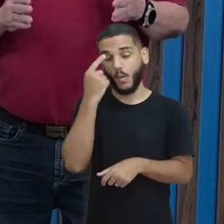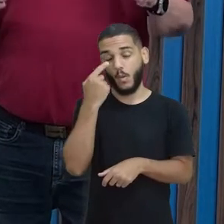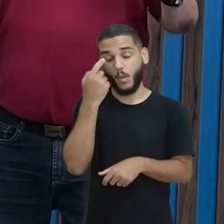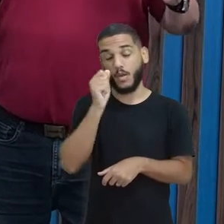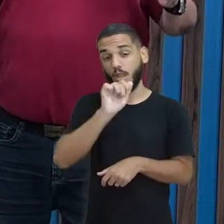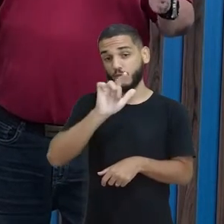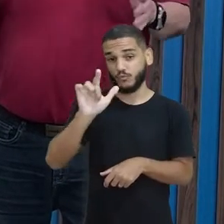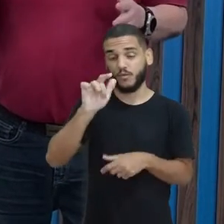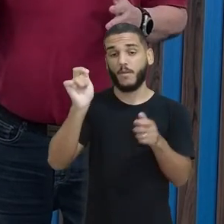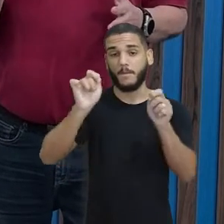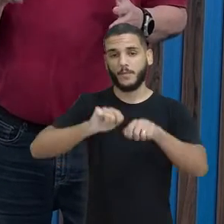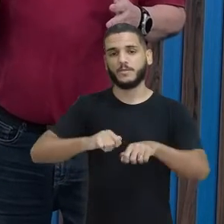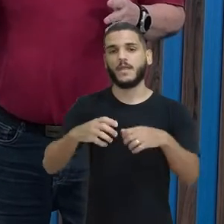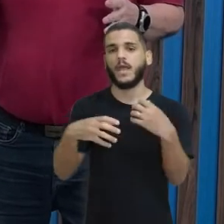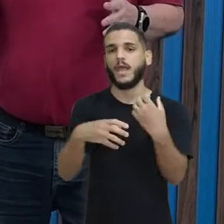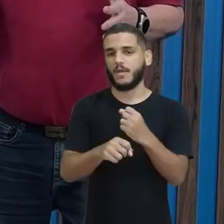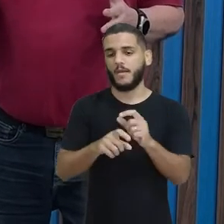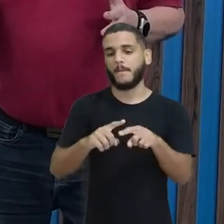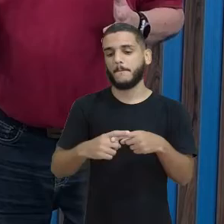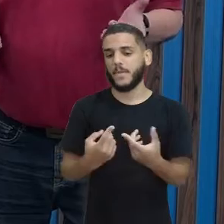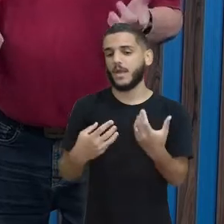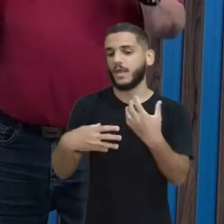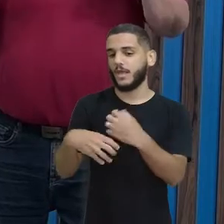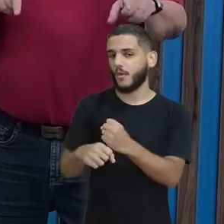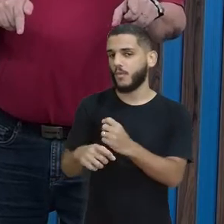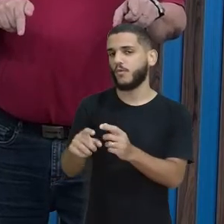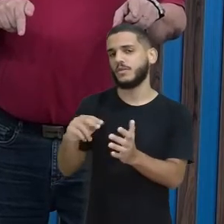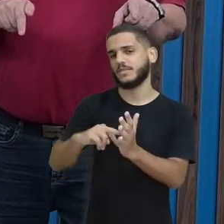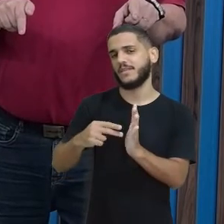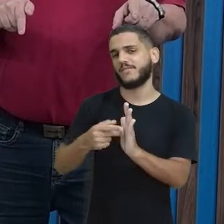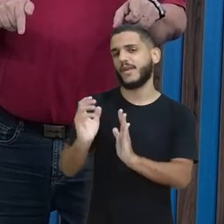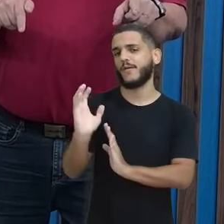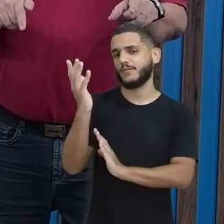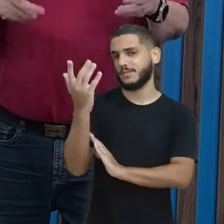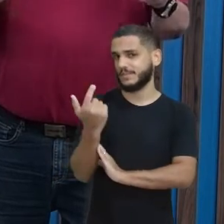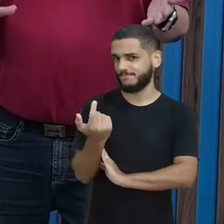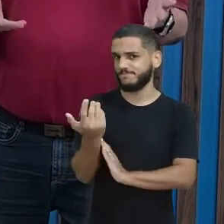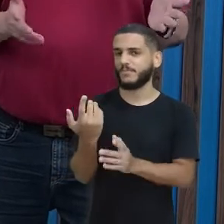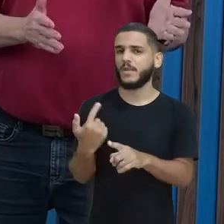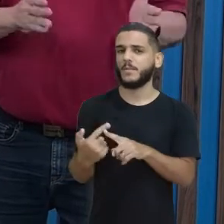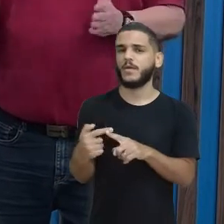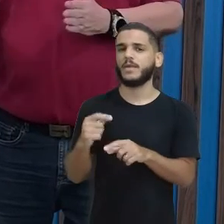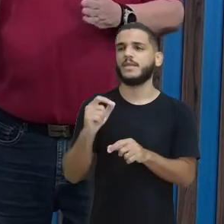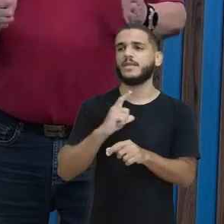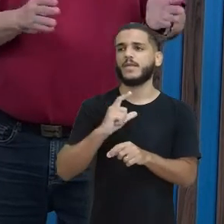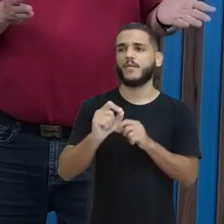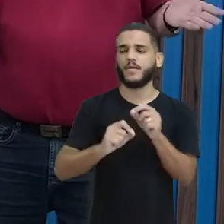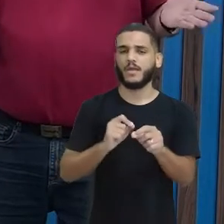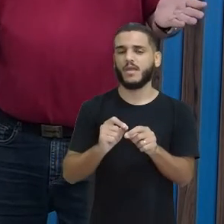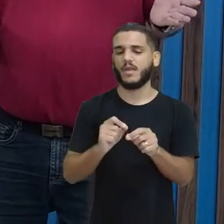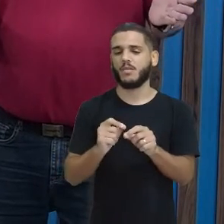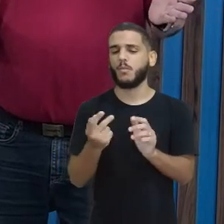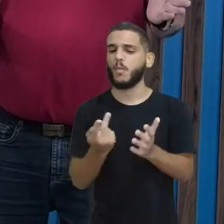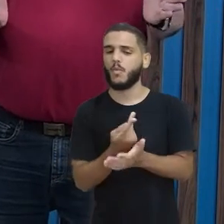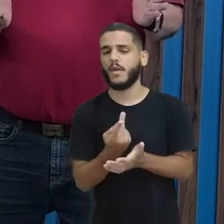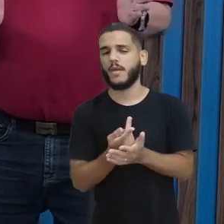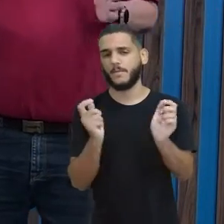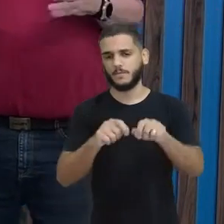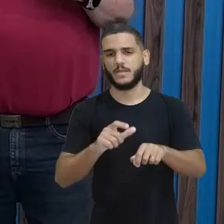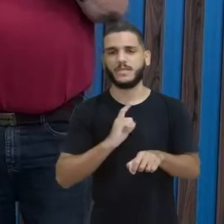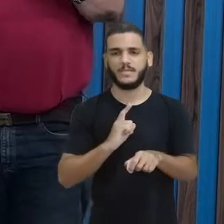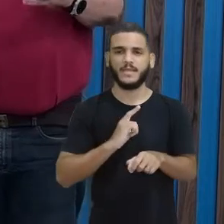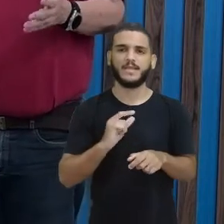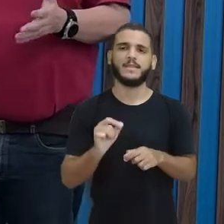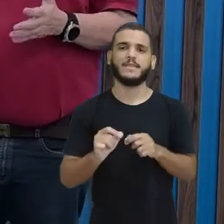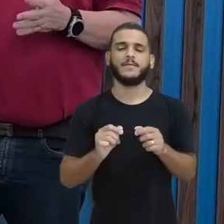possível, calcular. Mas aquilo que eu calculo não quer dizer que vai acontecer. Porque existe o que é a margem de erro que eu vou ter, tá certo? Eu vou ter